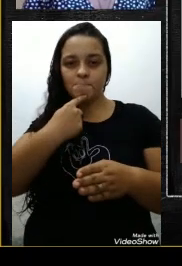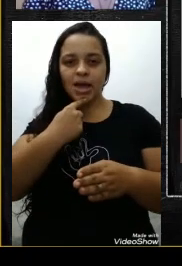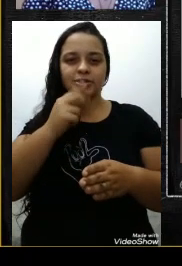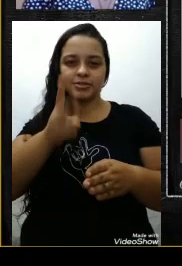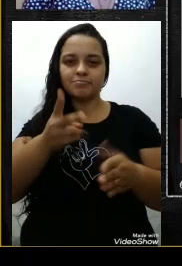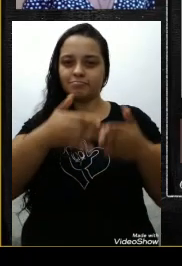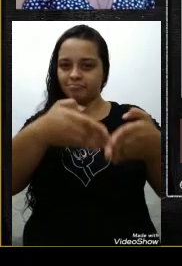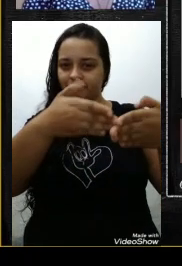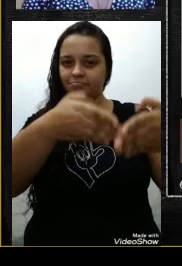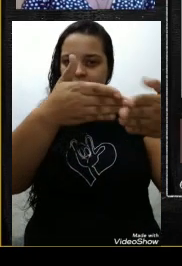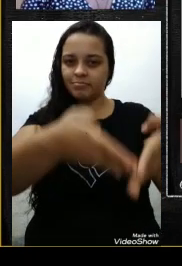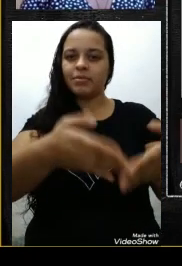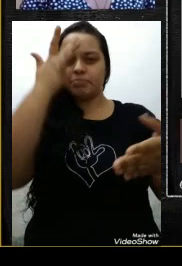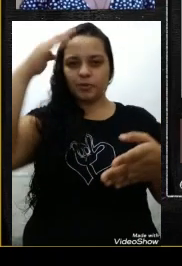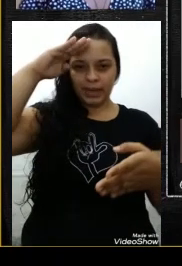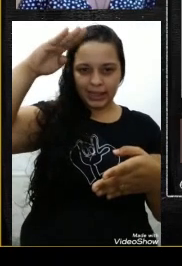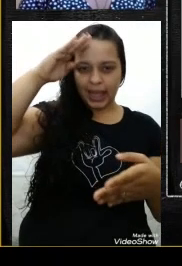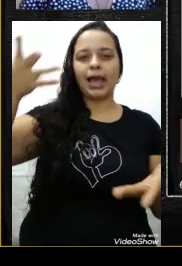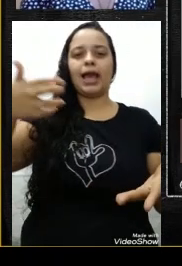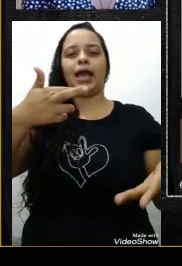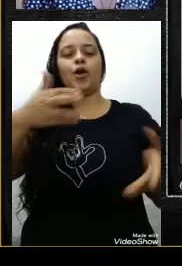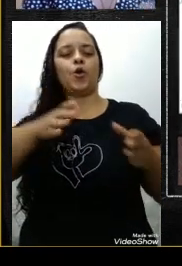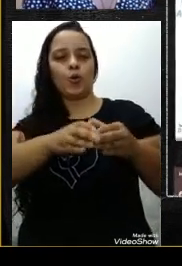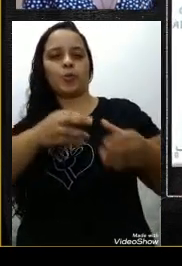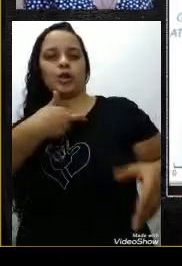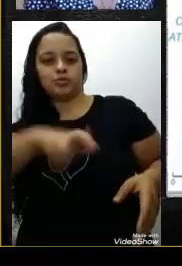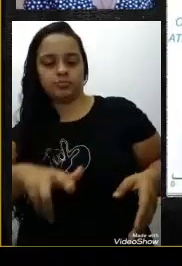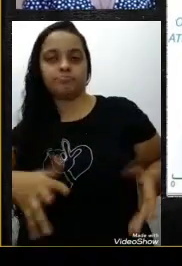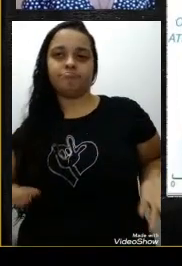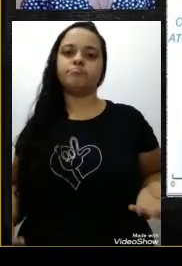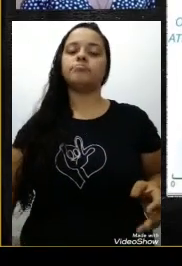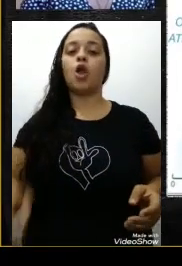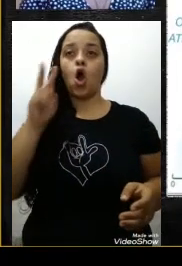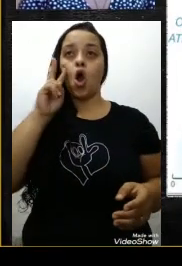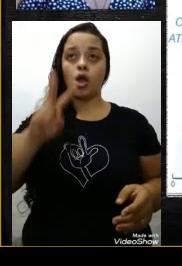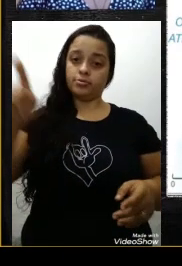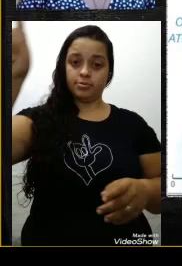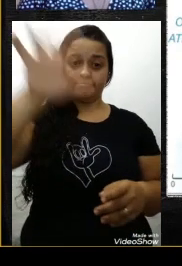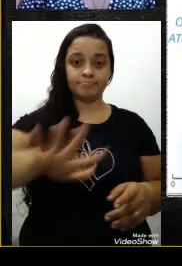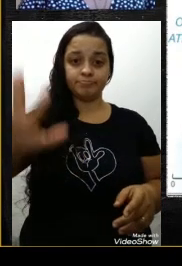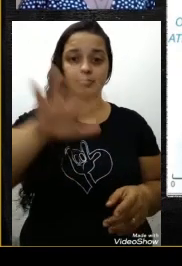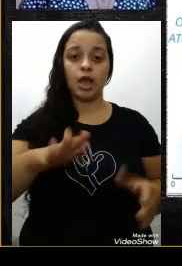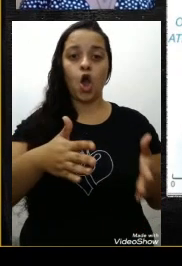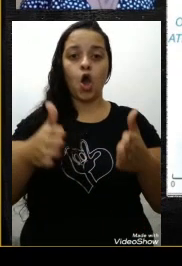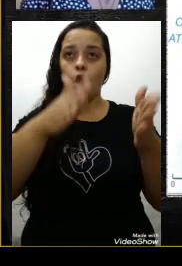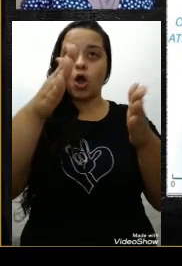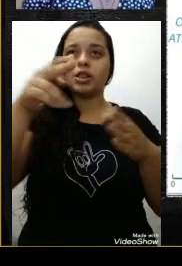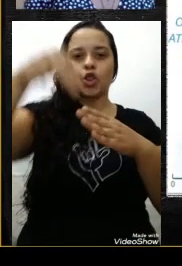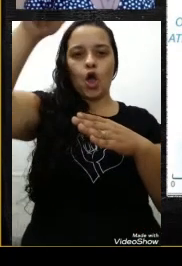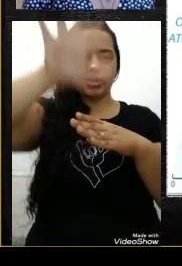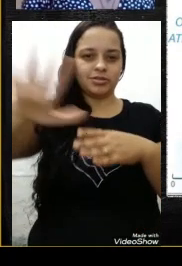foram utilizadas pelos cruzados, tá? Então, vamos destacar aqui tanto as rotas